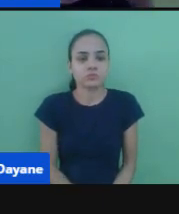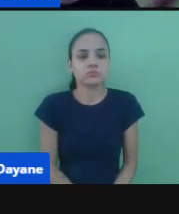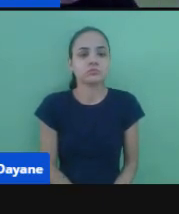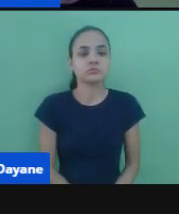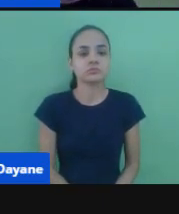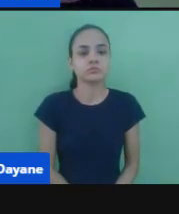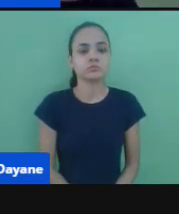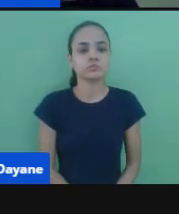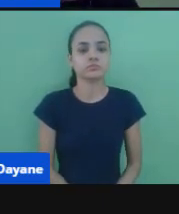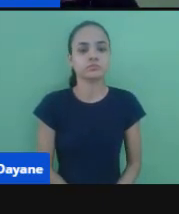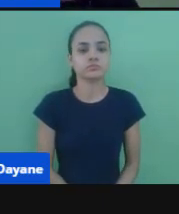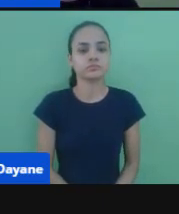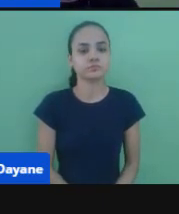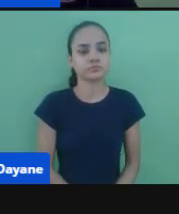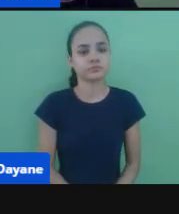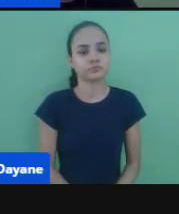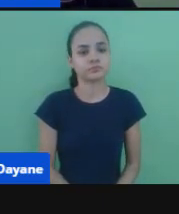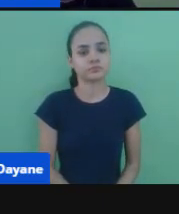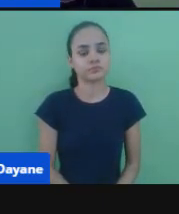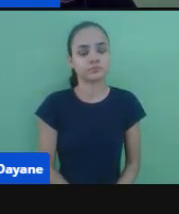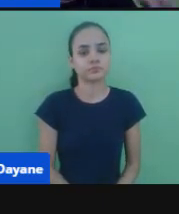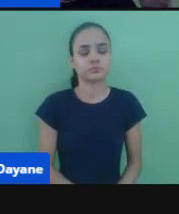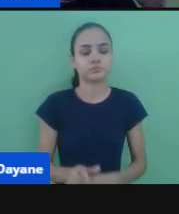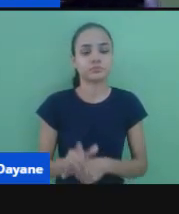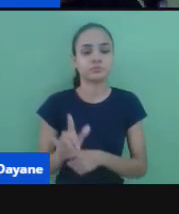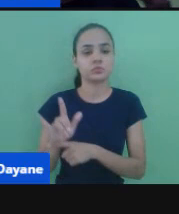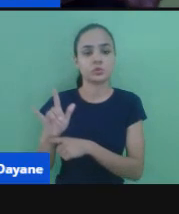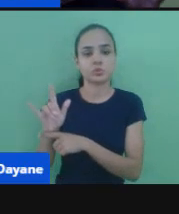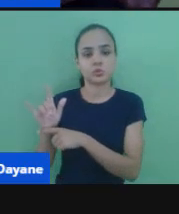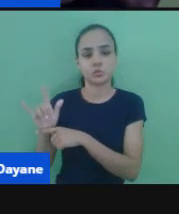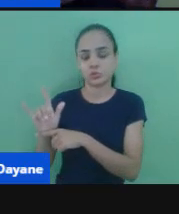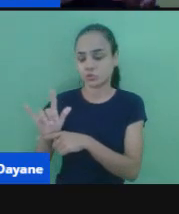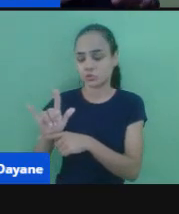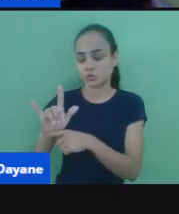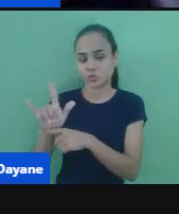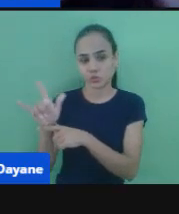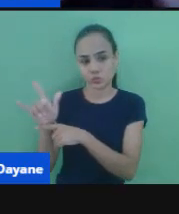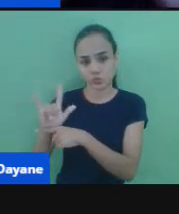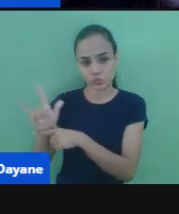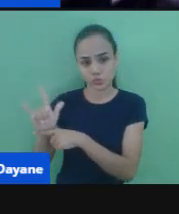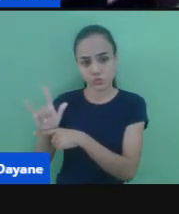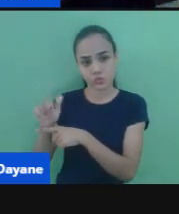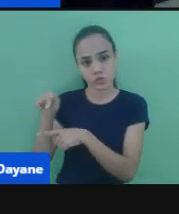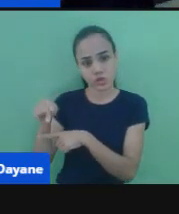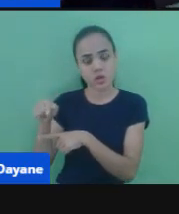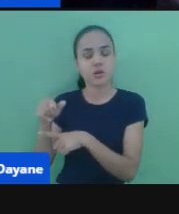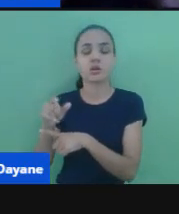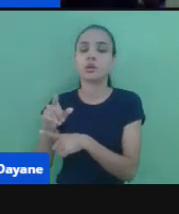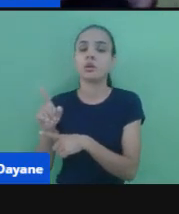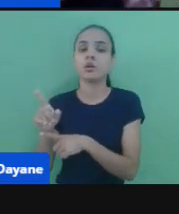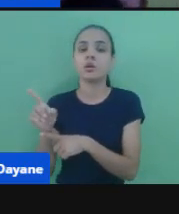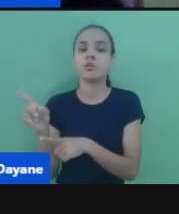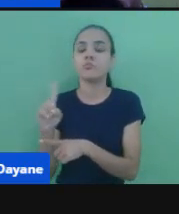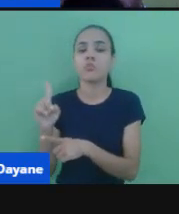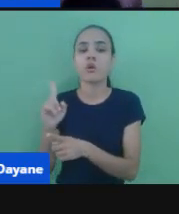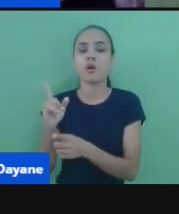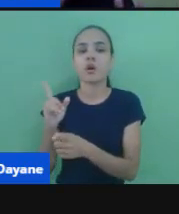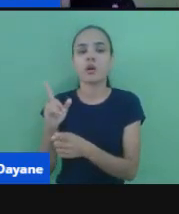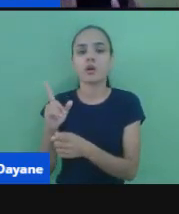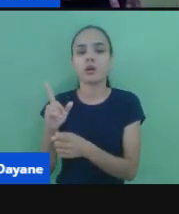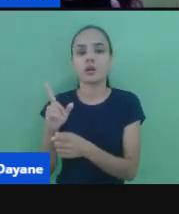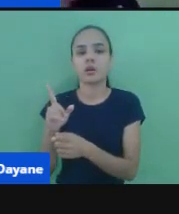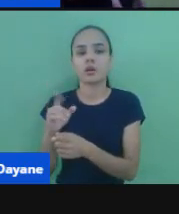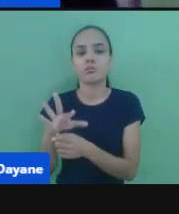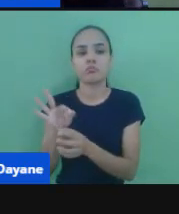Então, o documentário, como conceito e na prática, ele não é uma coisa fixa, ele não tem um conjunto de